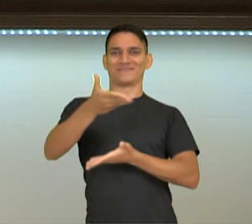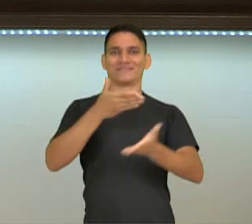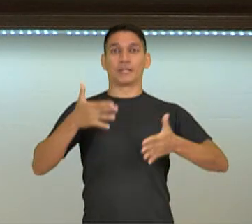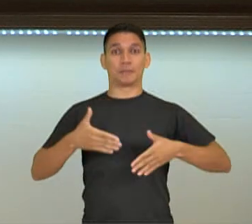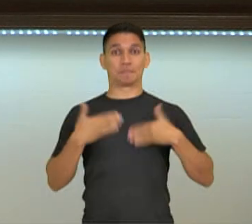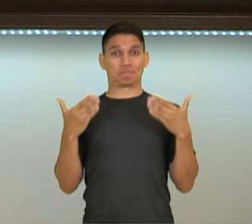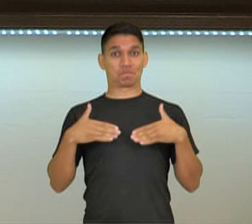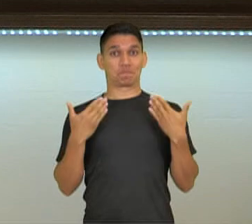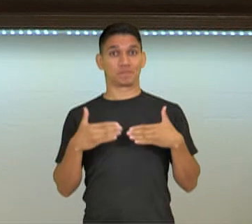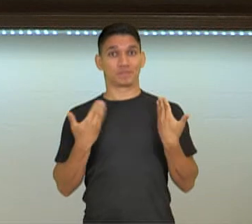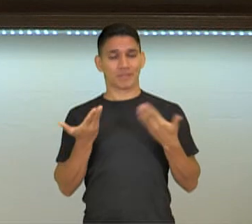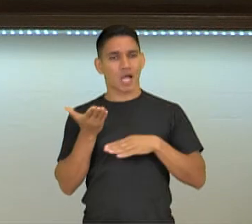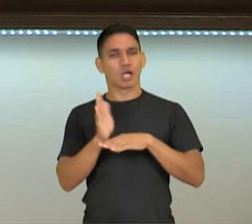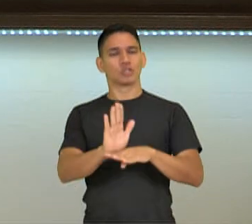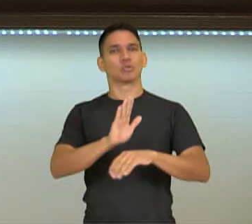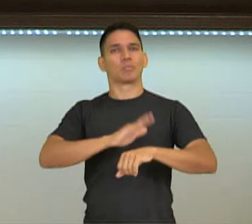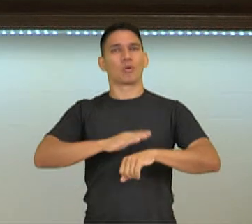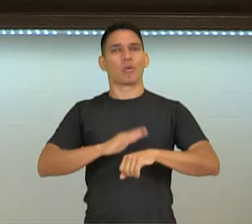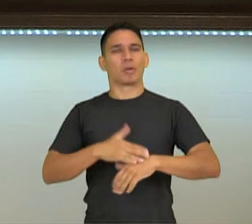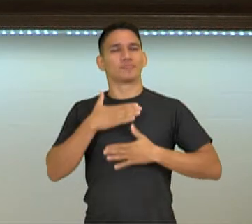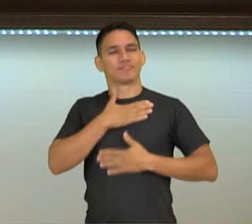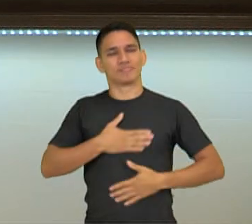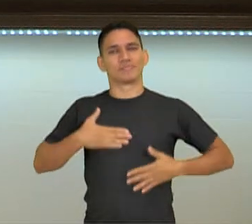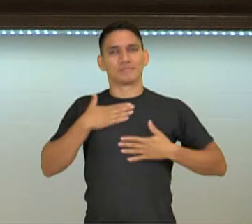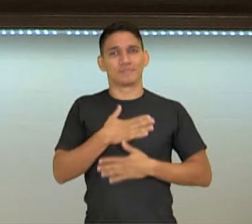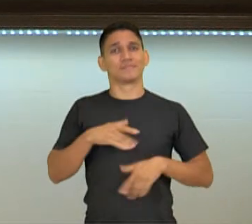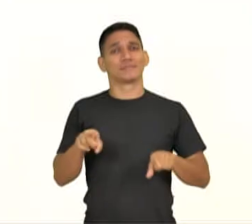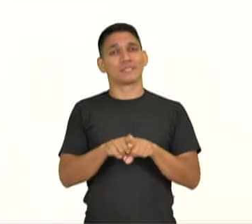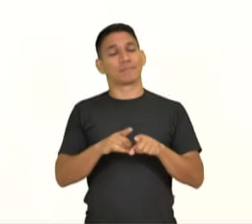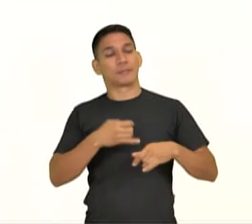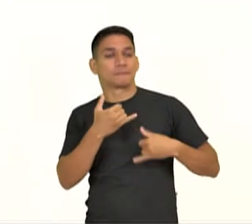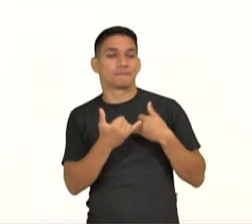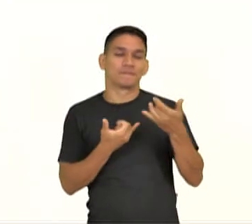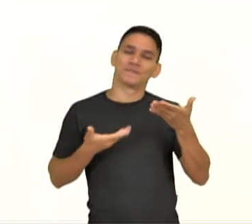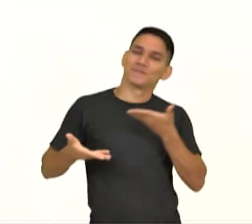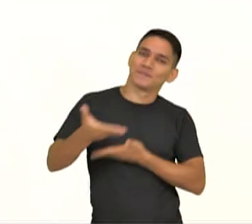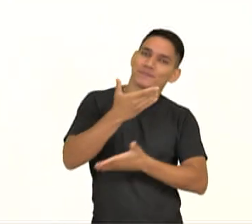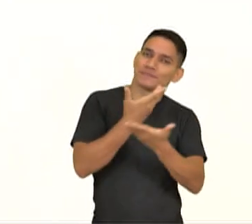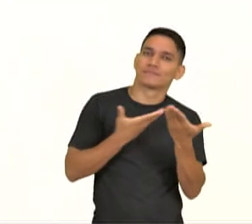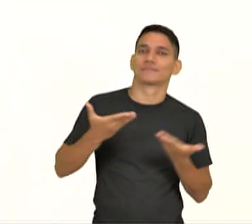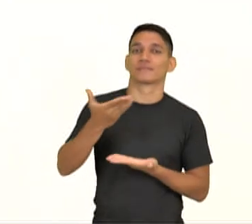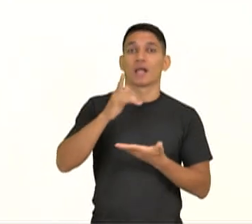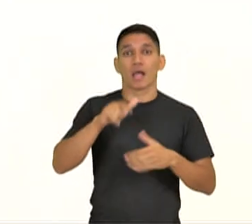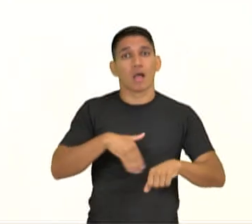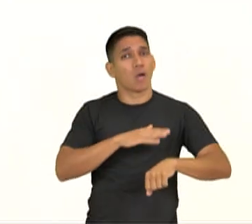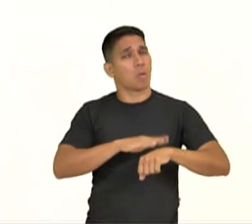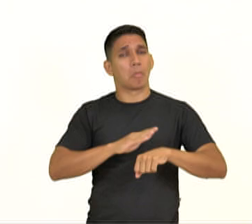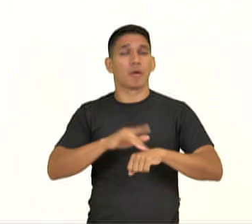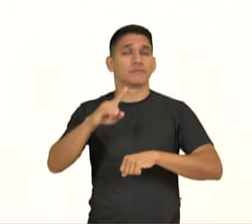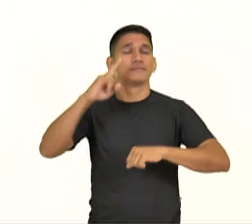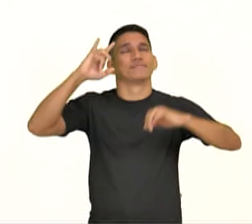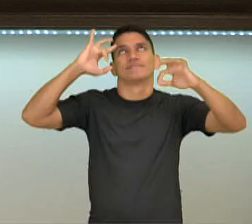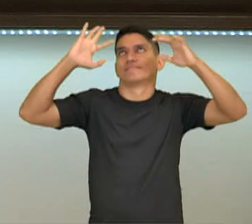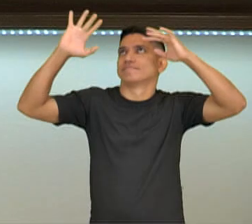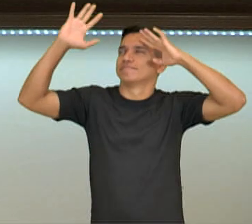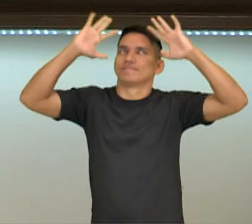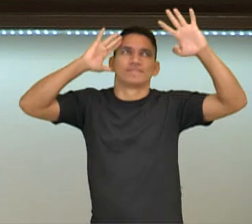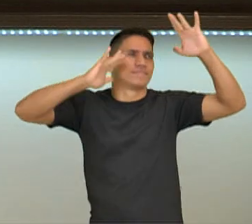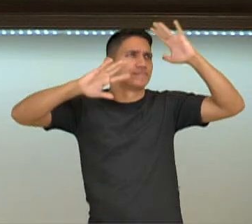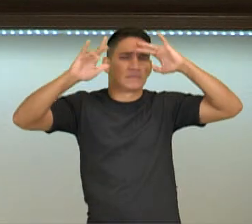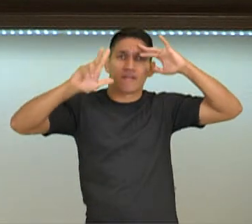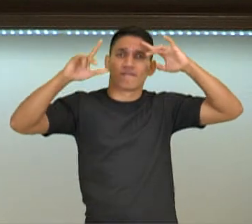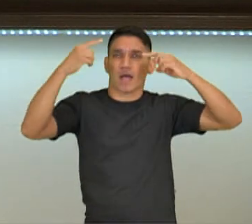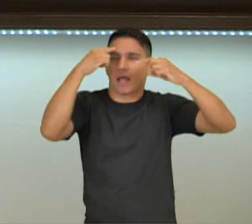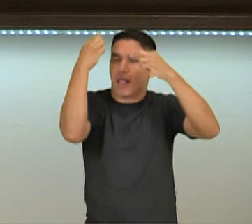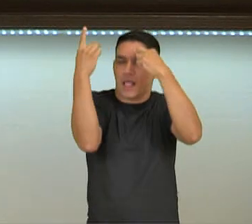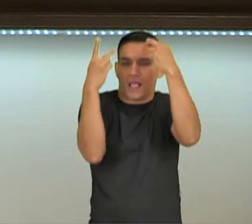Contribui para momentos de lazer, socialização e recreação. Então, é um momento que você vai imaginar, você vai criar,